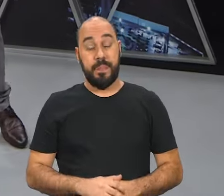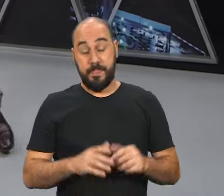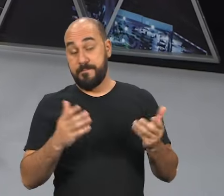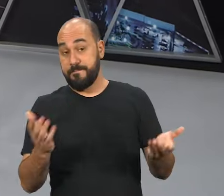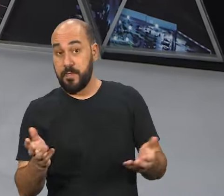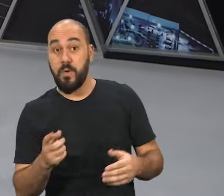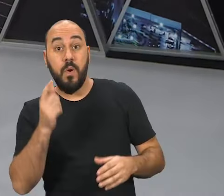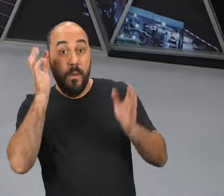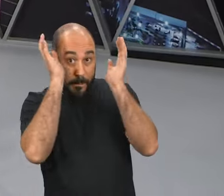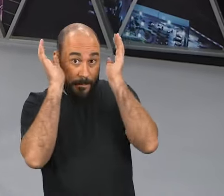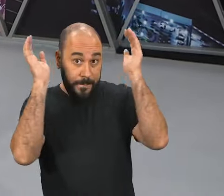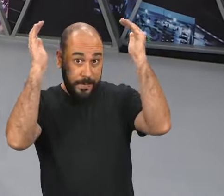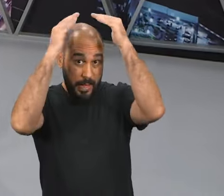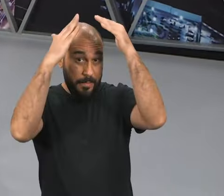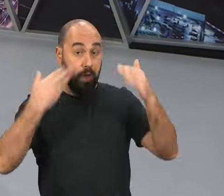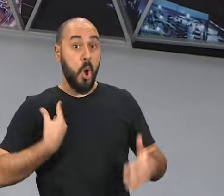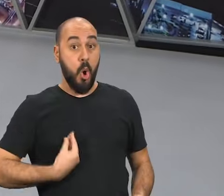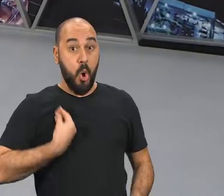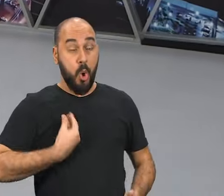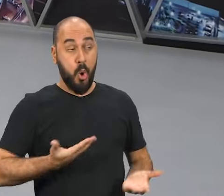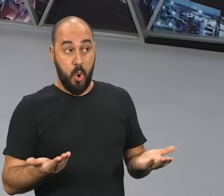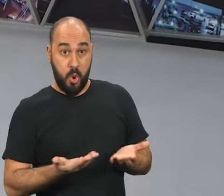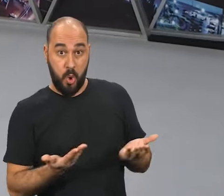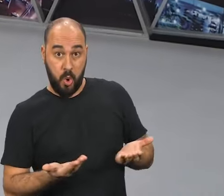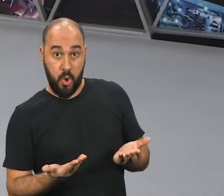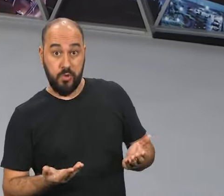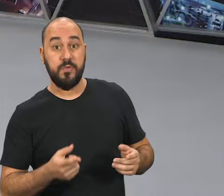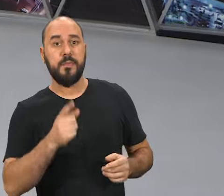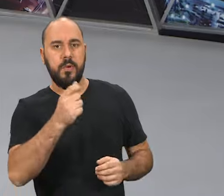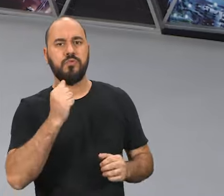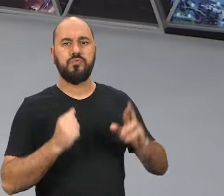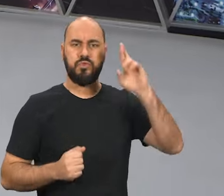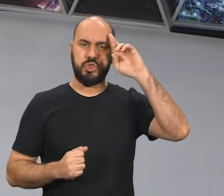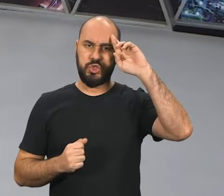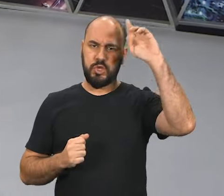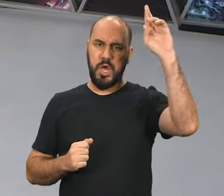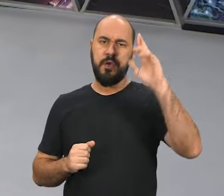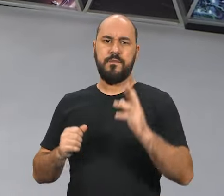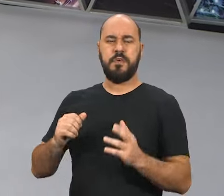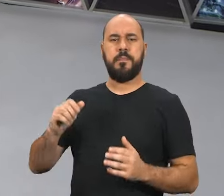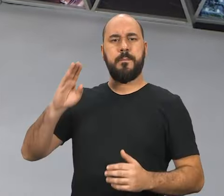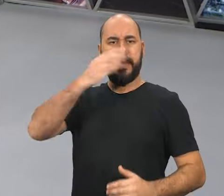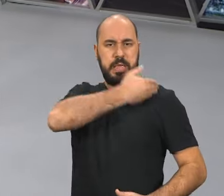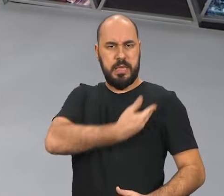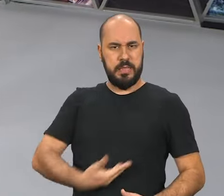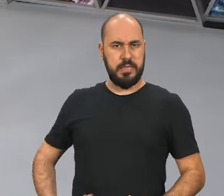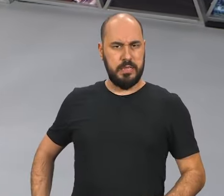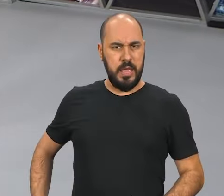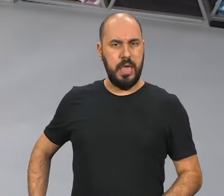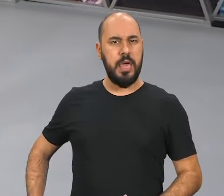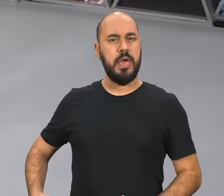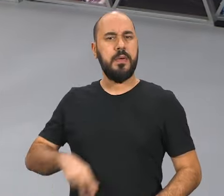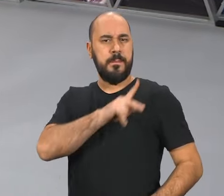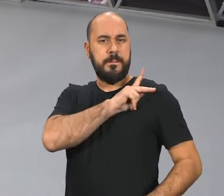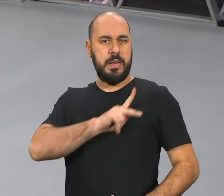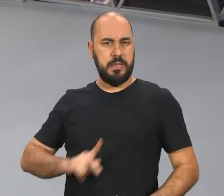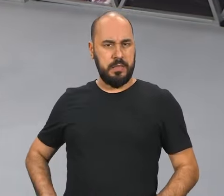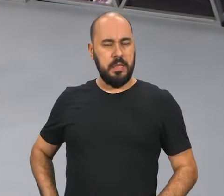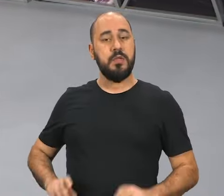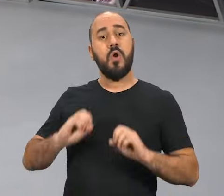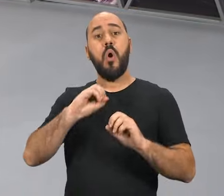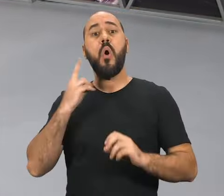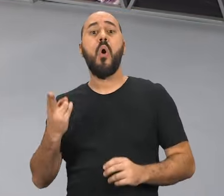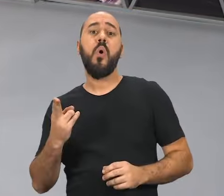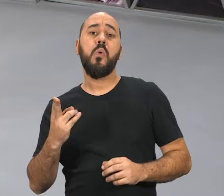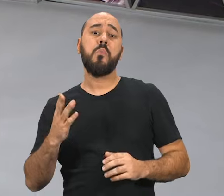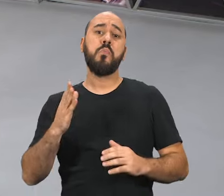O Papa que está aí hoje, ele pode ser considerado um chefe de Estado ou um pastor de uma igreja. Entendeu ou não? Então você,